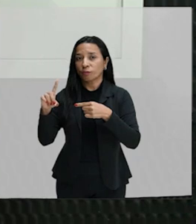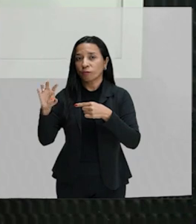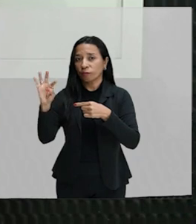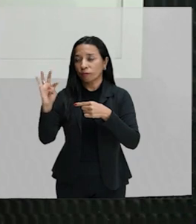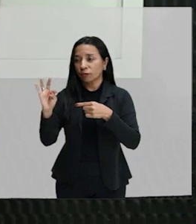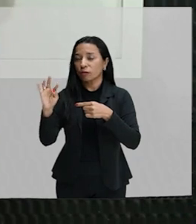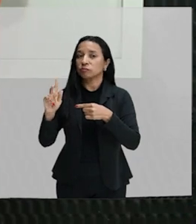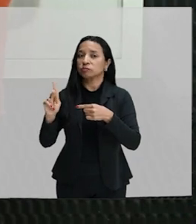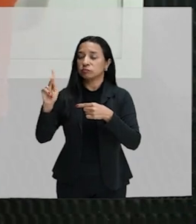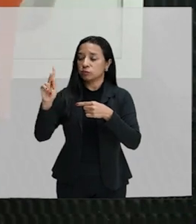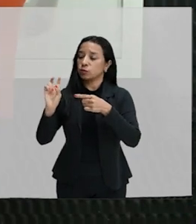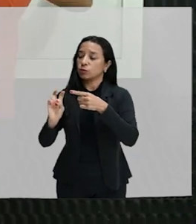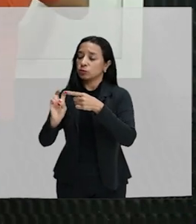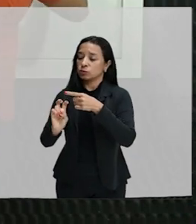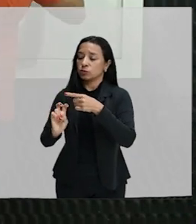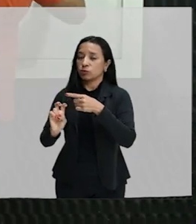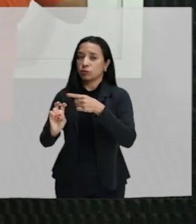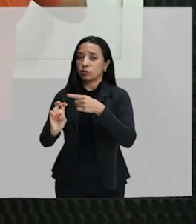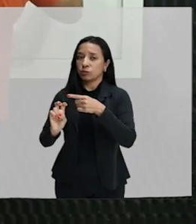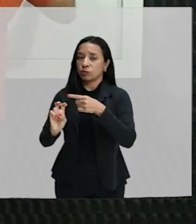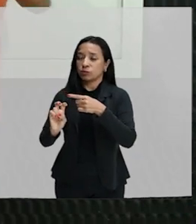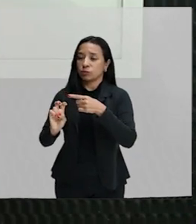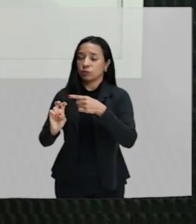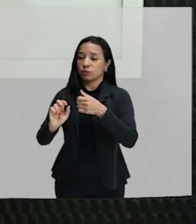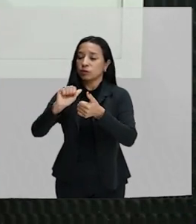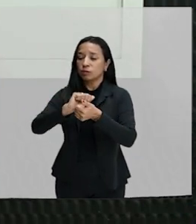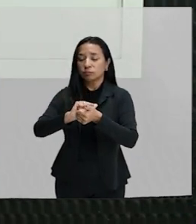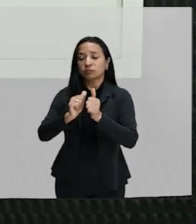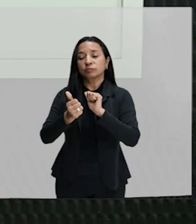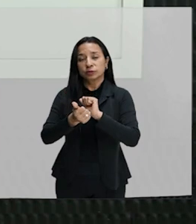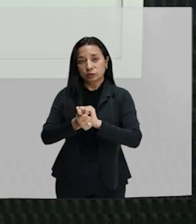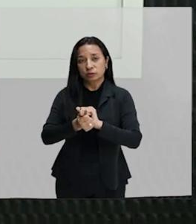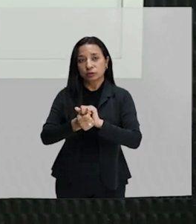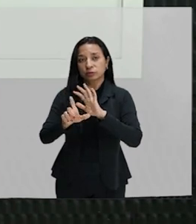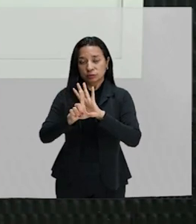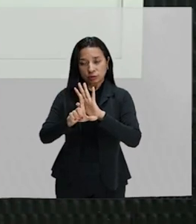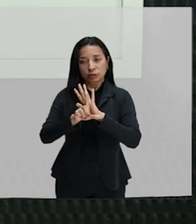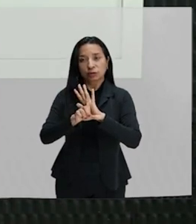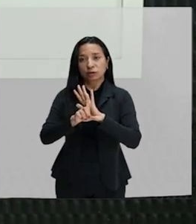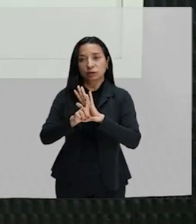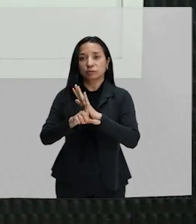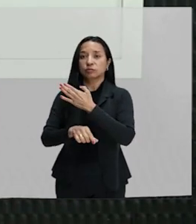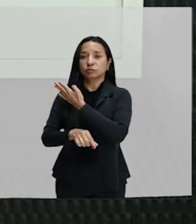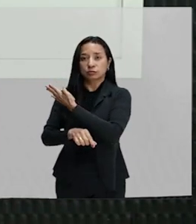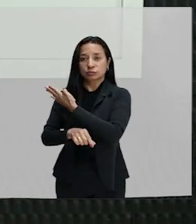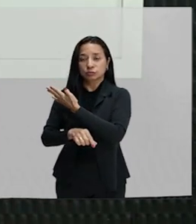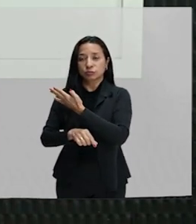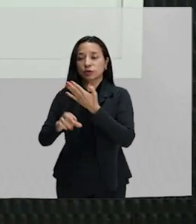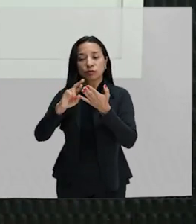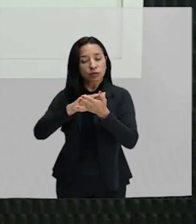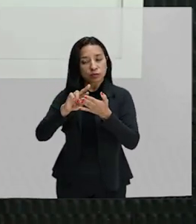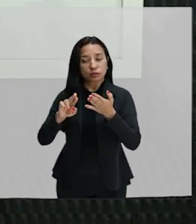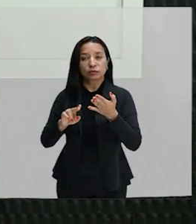essa é uma adaptação da lei que nós temos acima certo de variações